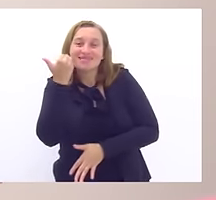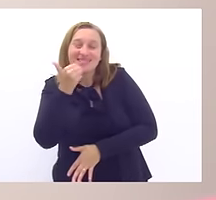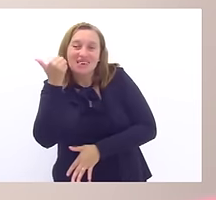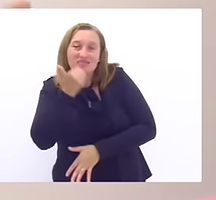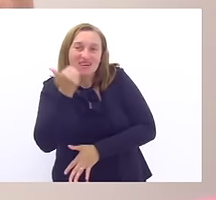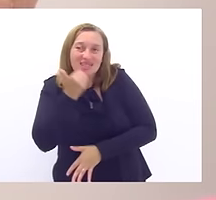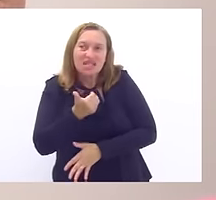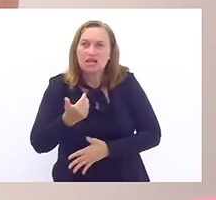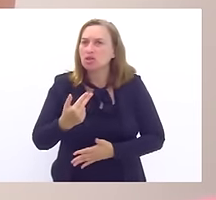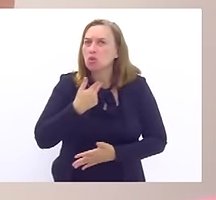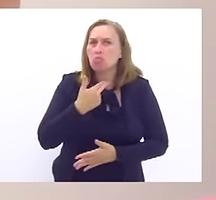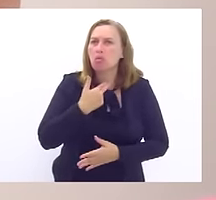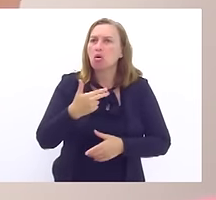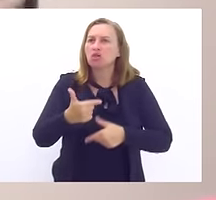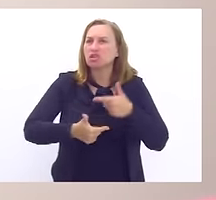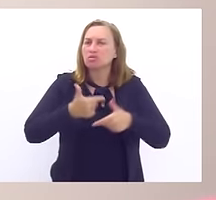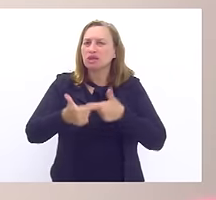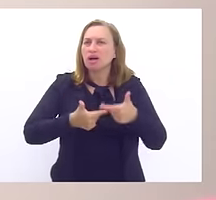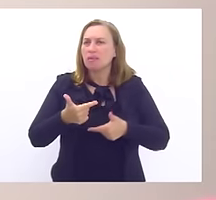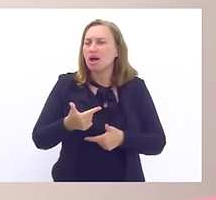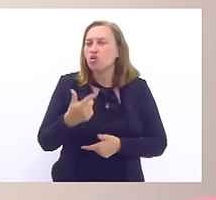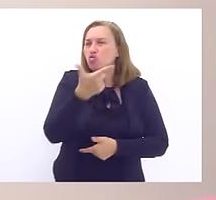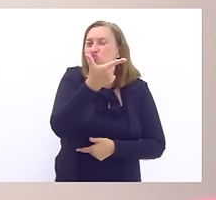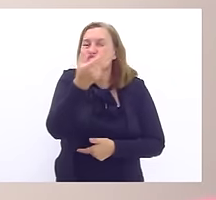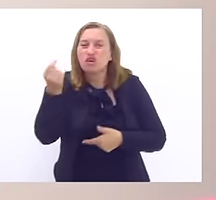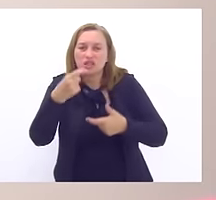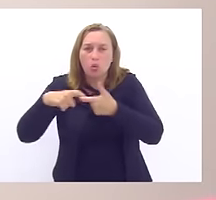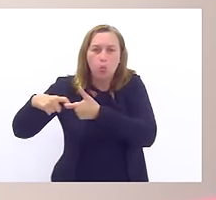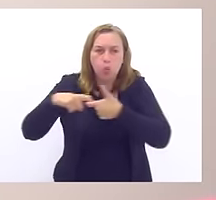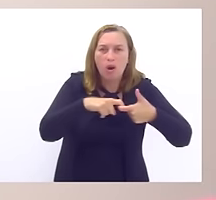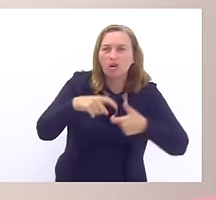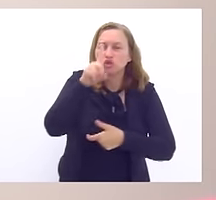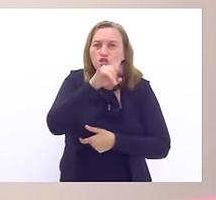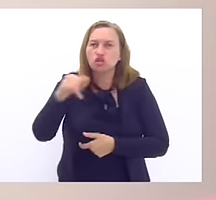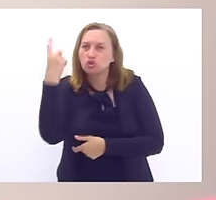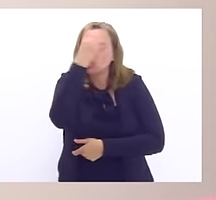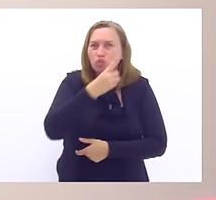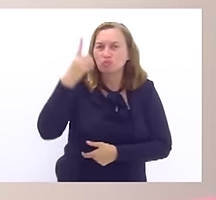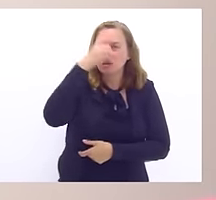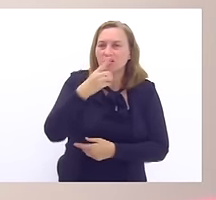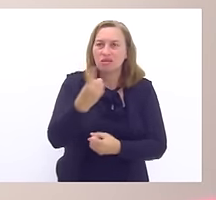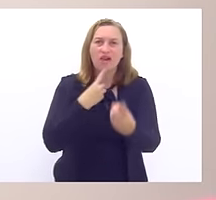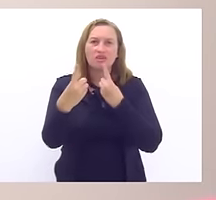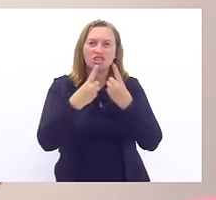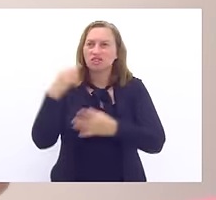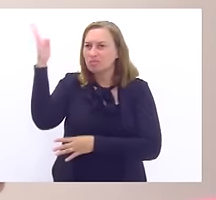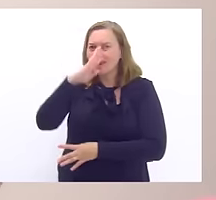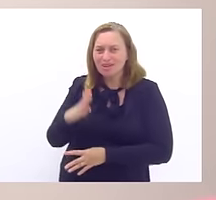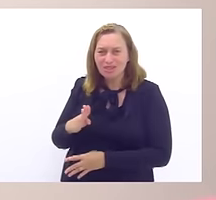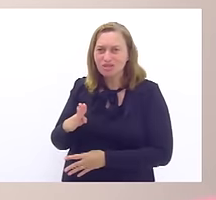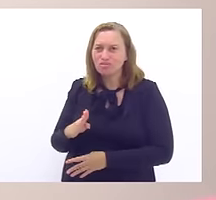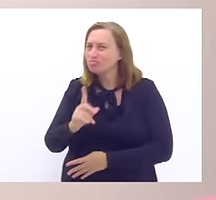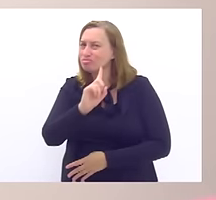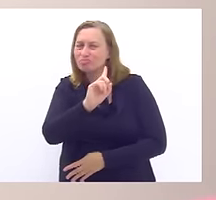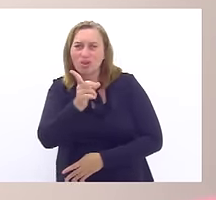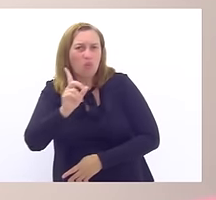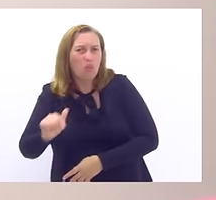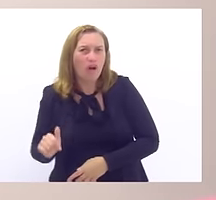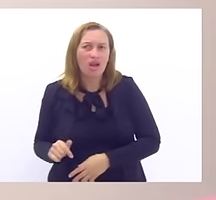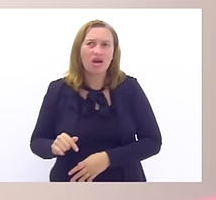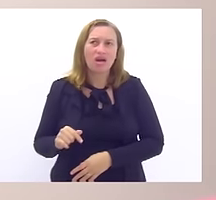não pode ter uma operação com 20 reboques no dia de domingo na Avenida Brasil porque isso não tem caráter pedagógico